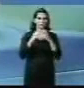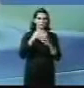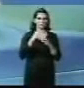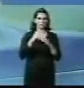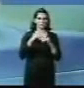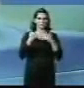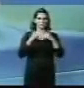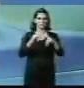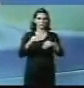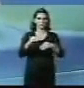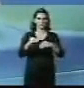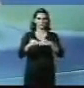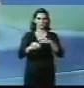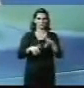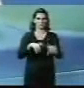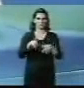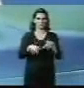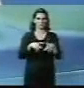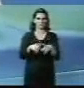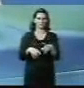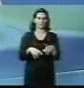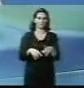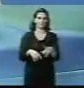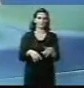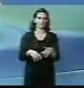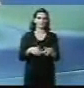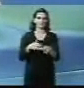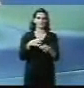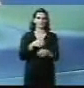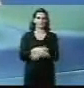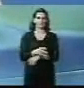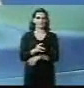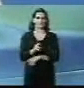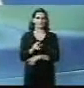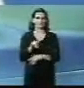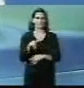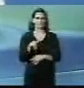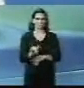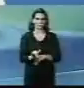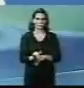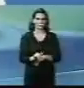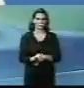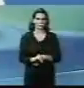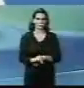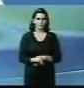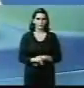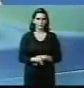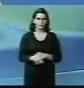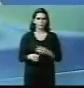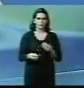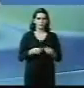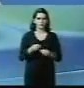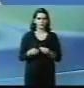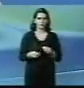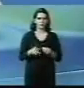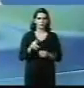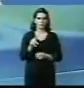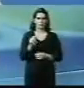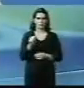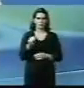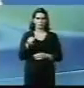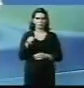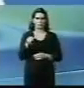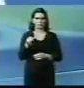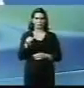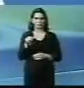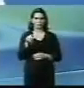que estão em redes, eles passam obrigatoriamente por aquele proxy, né? Então, geralmente, ele vai atuar como um gateway da rede,